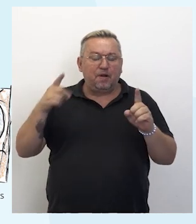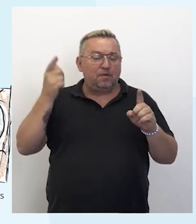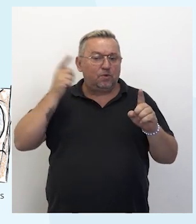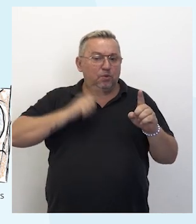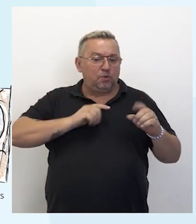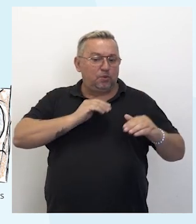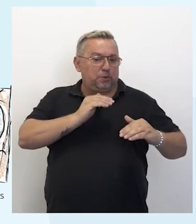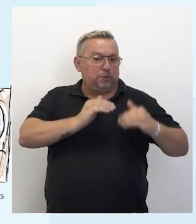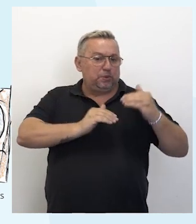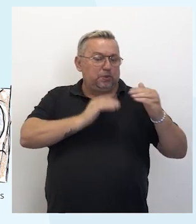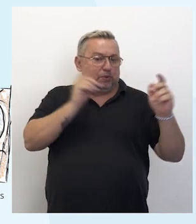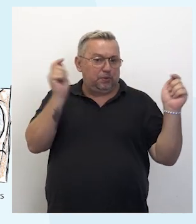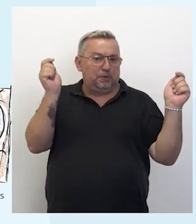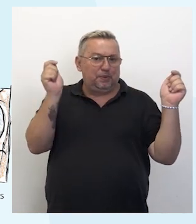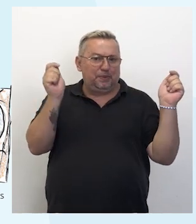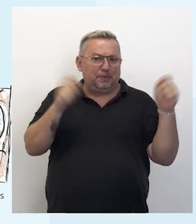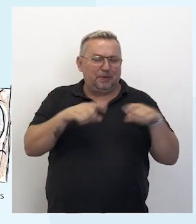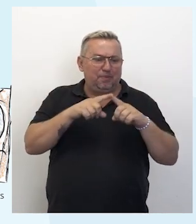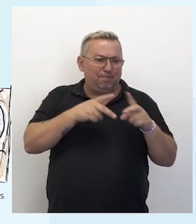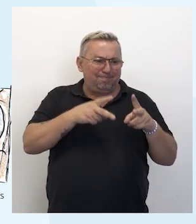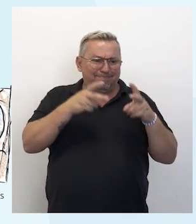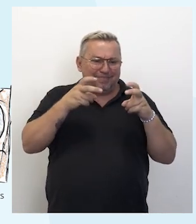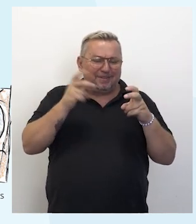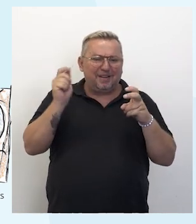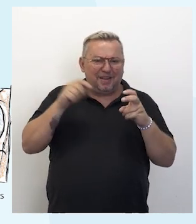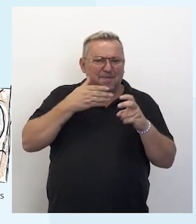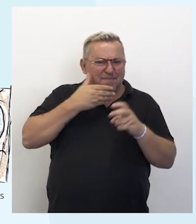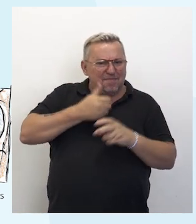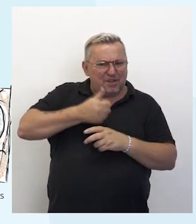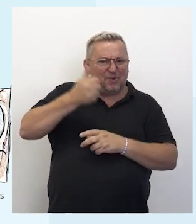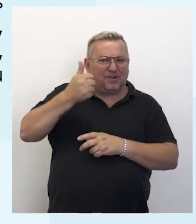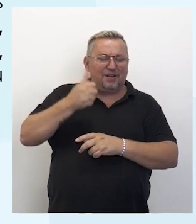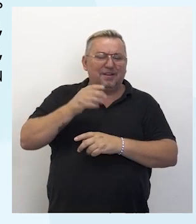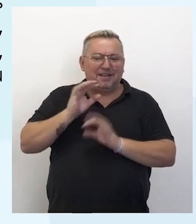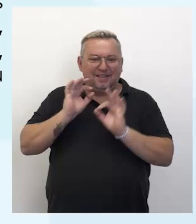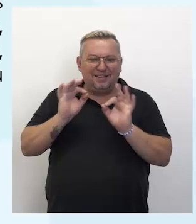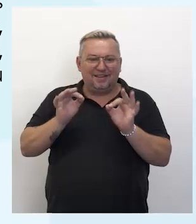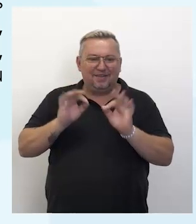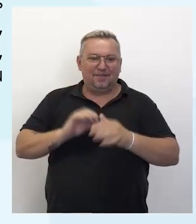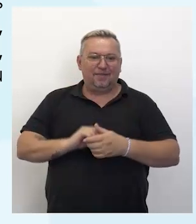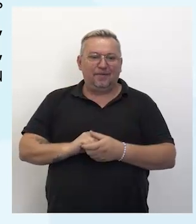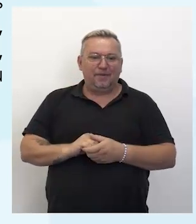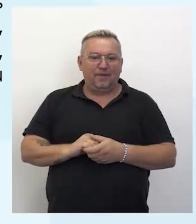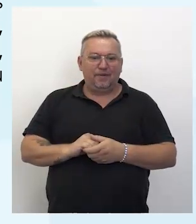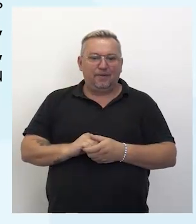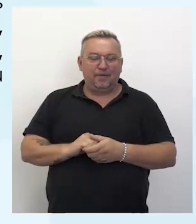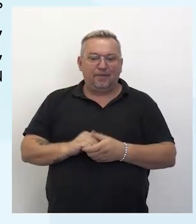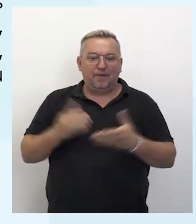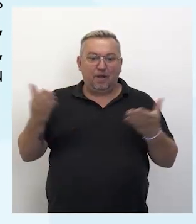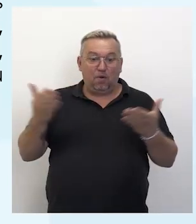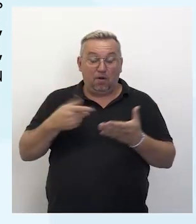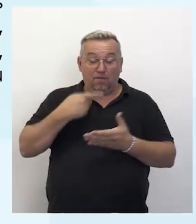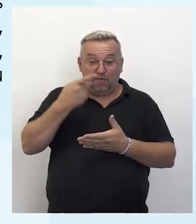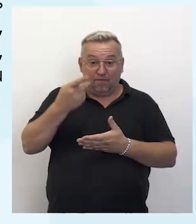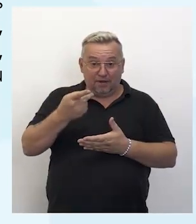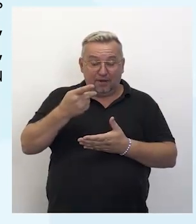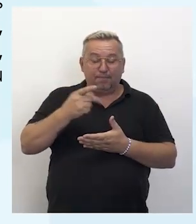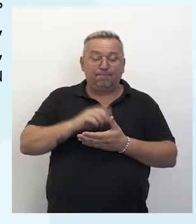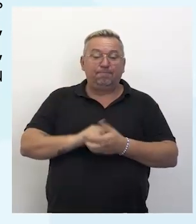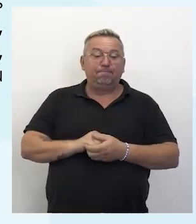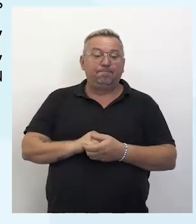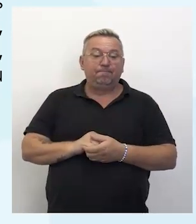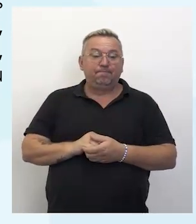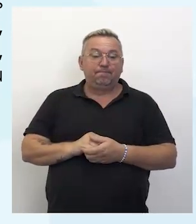desenvolver aquelas competências que a gente percebeu que dava para dar uma melhoradinha. E agora, vamos falar sobre nossa jornada pelo